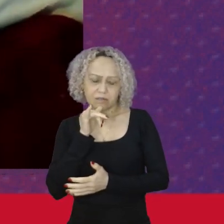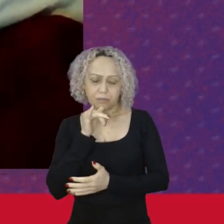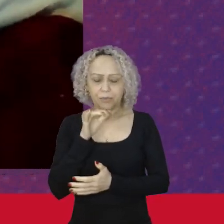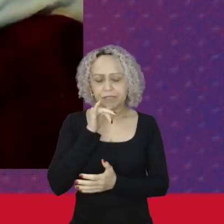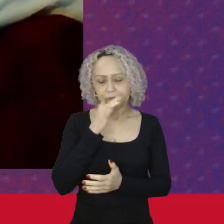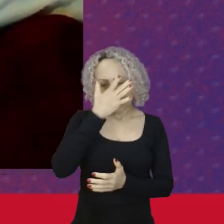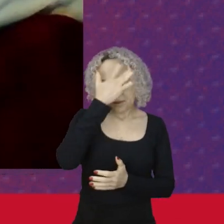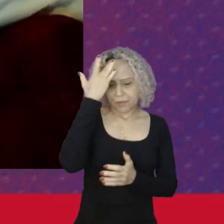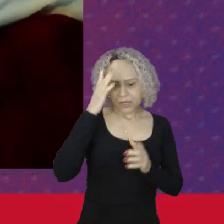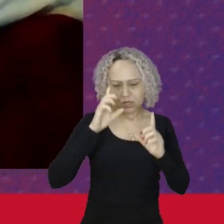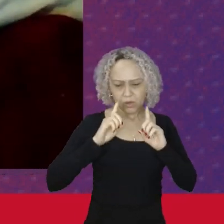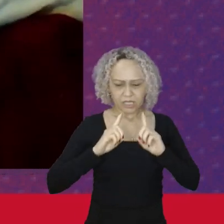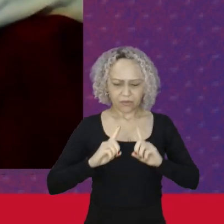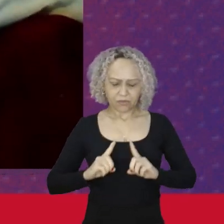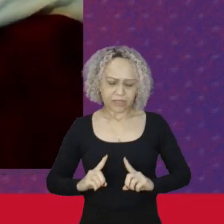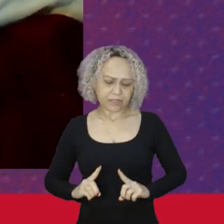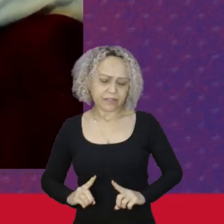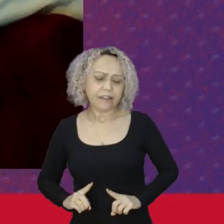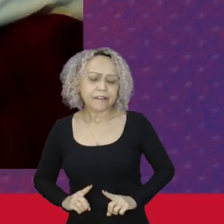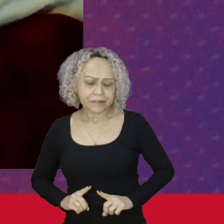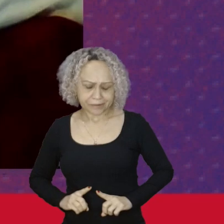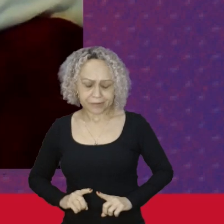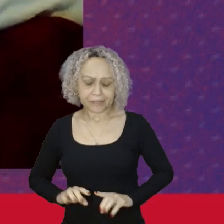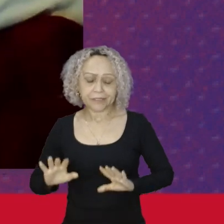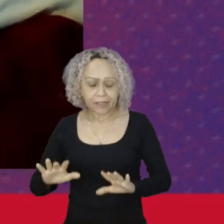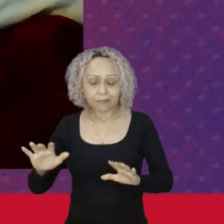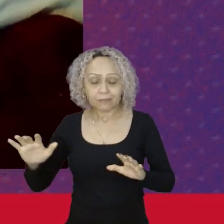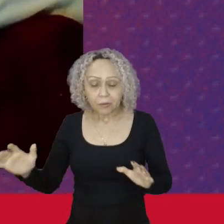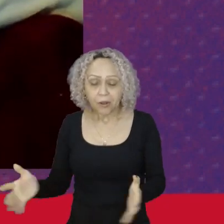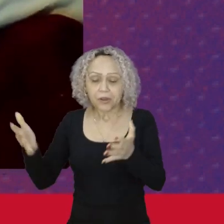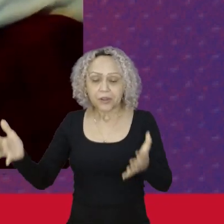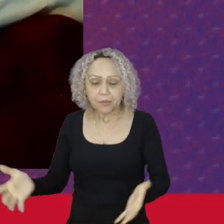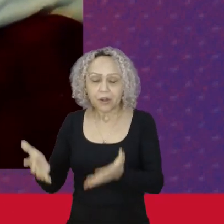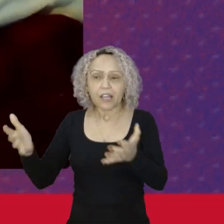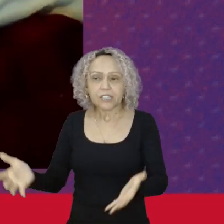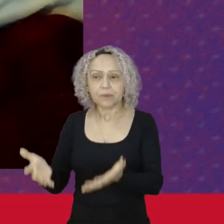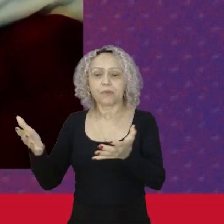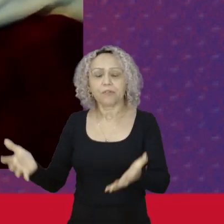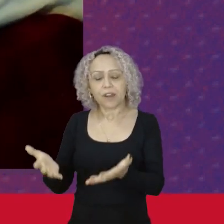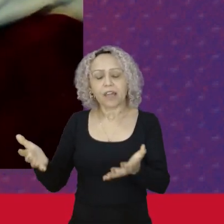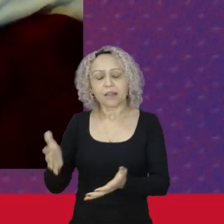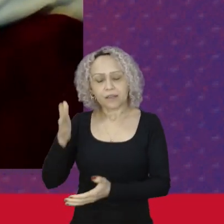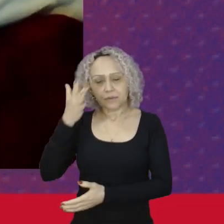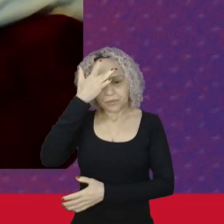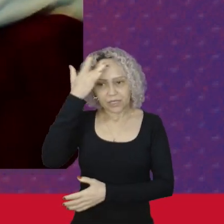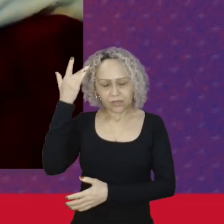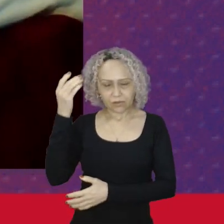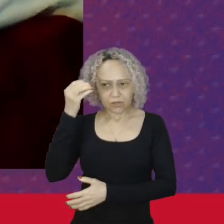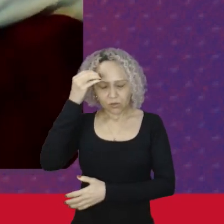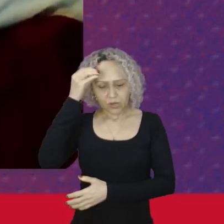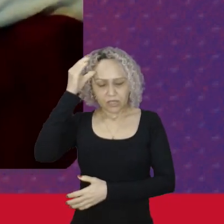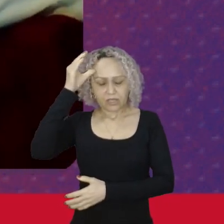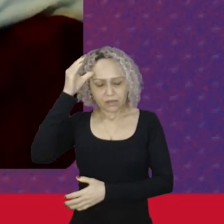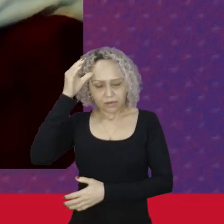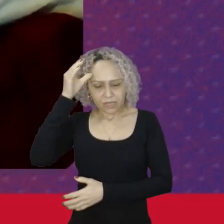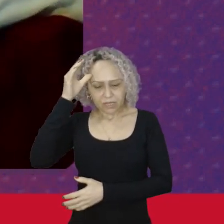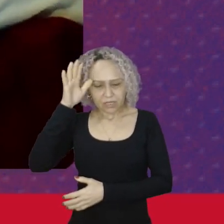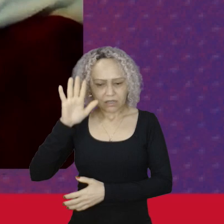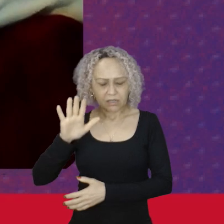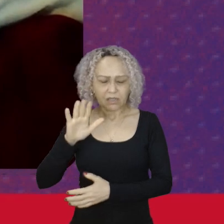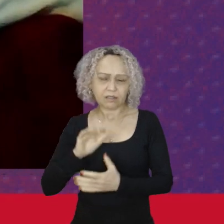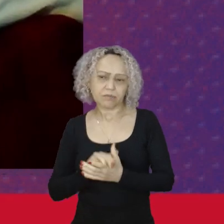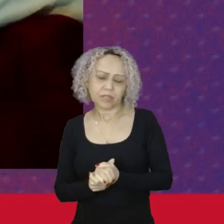estimulação do conhecimento, tá certo? A deficiência o grau de deficiência poderia ser